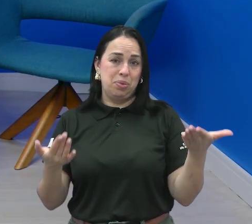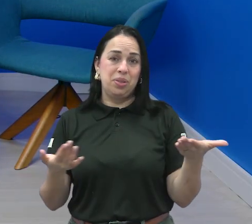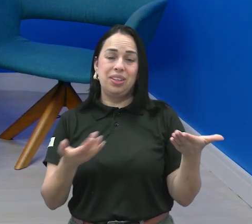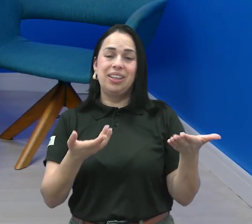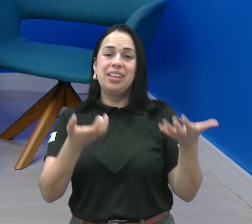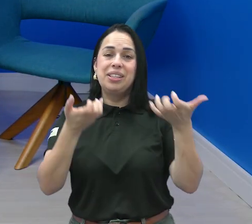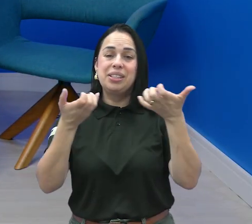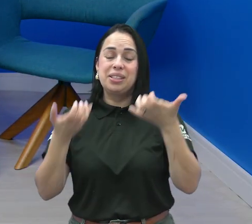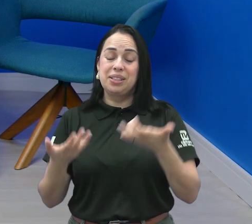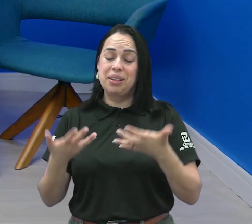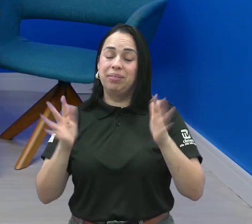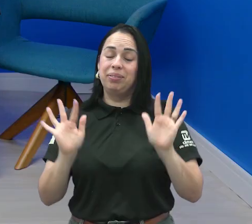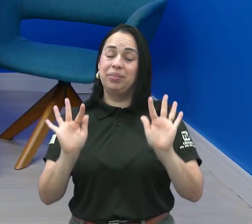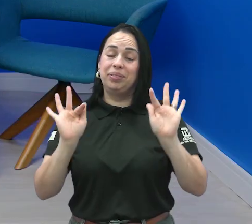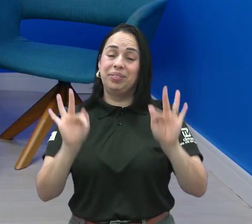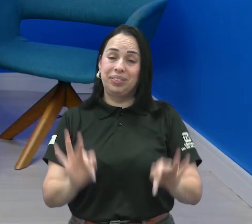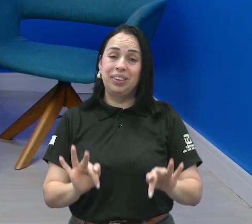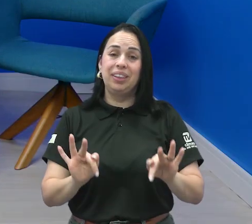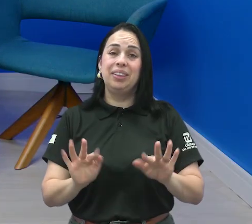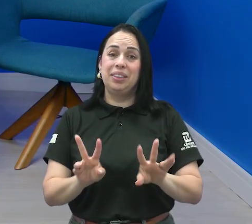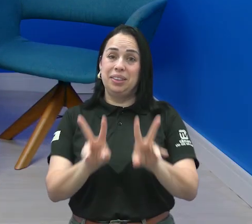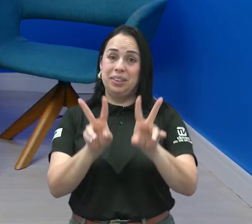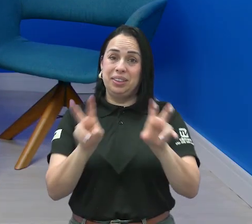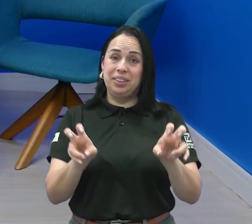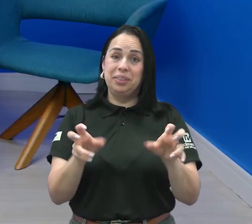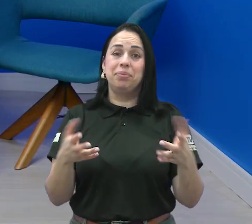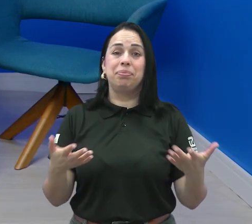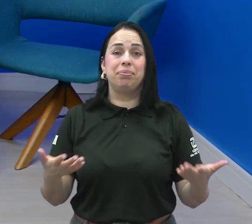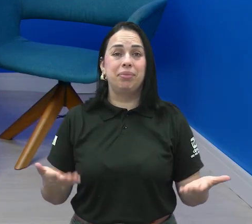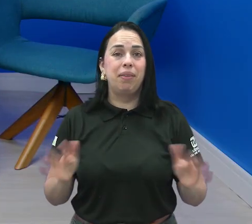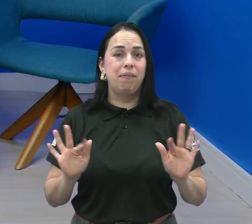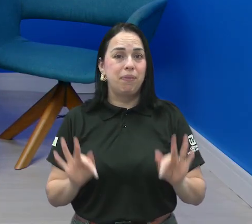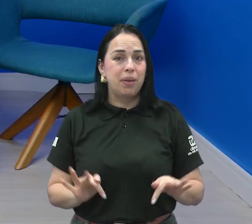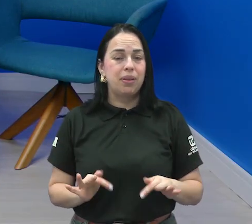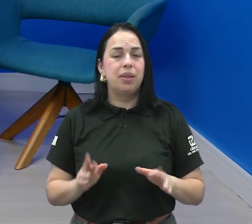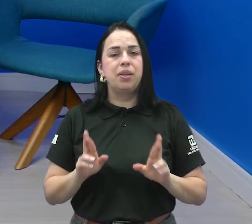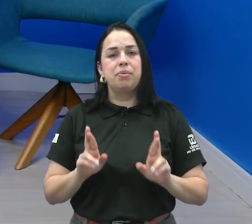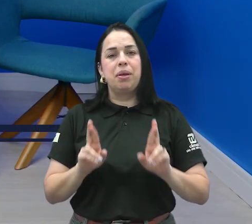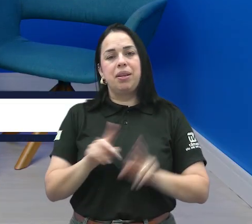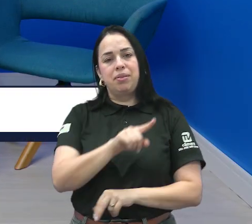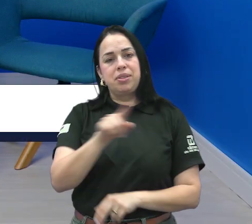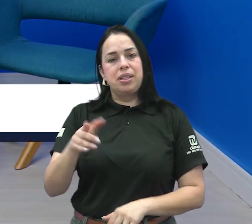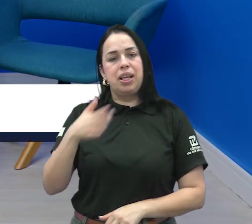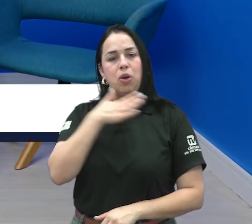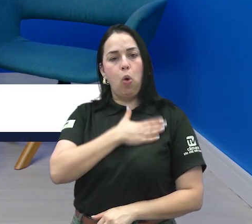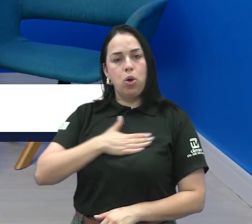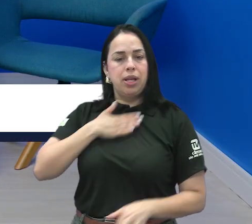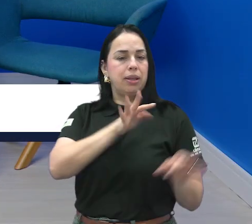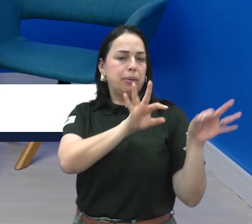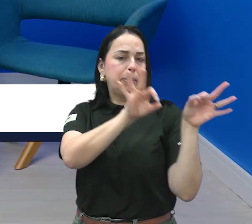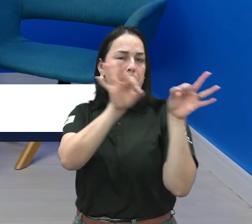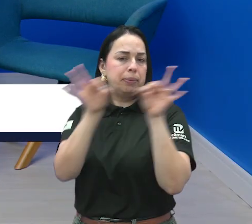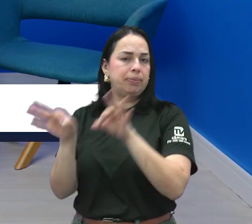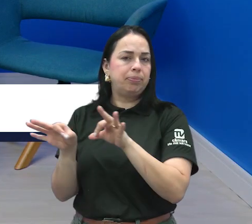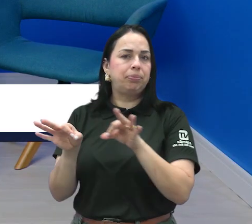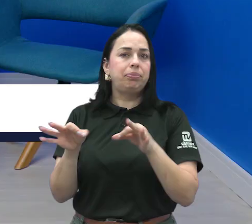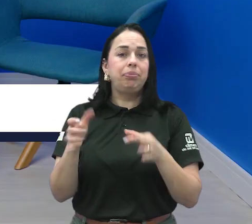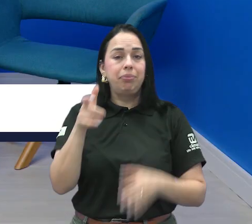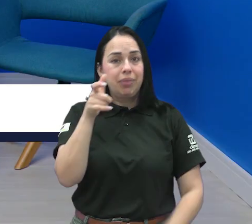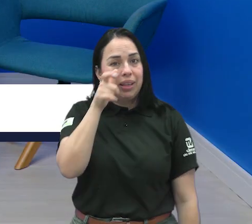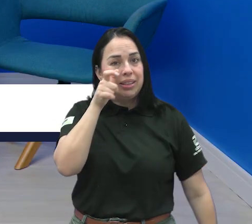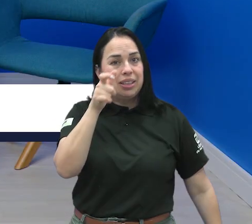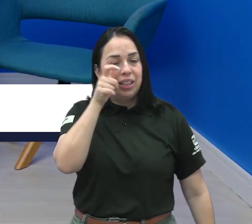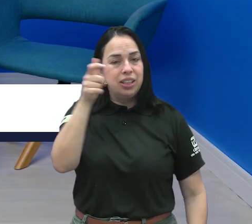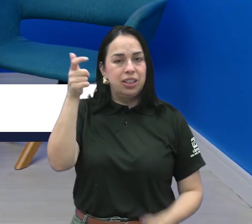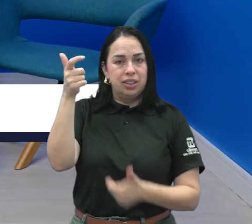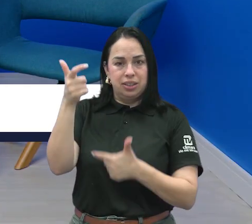hoje, a gente encerra também esse assunto aqui no Sobre Política. Espero que vocês tenham gostado do programa dessa semana. Se quiser